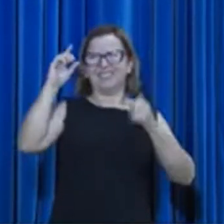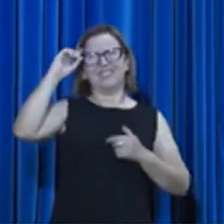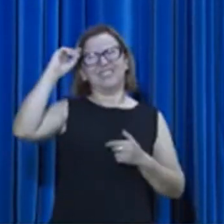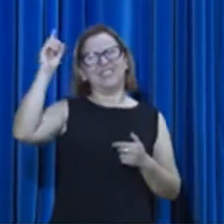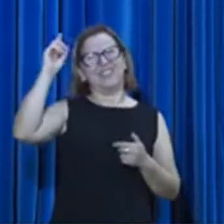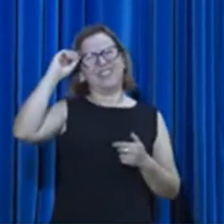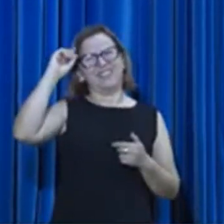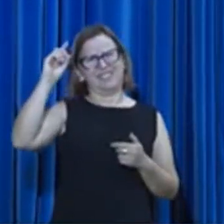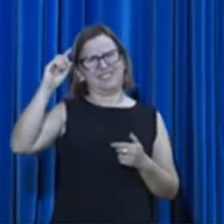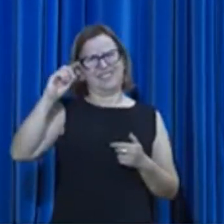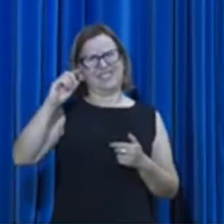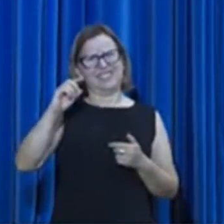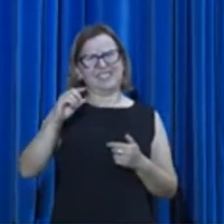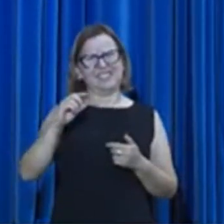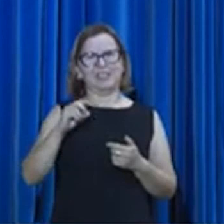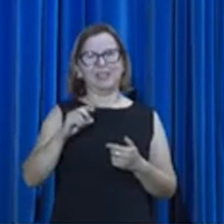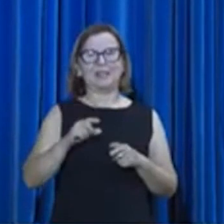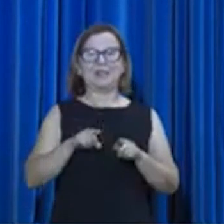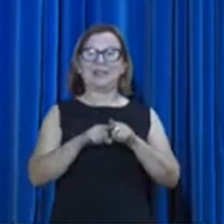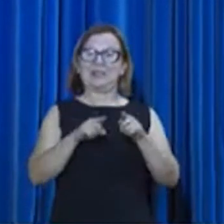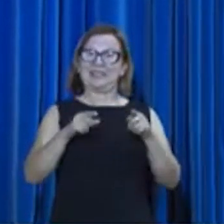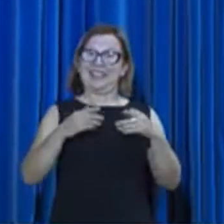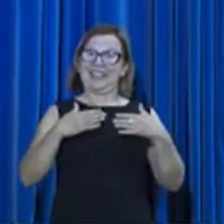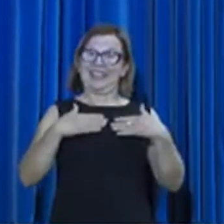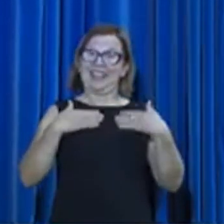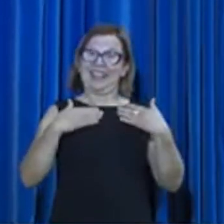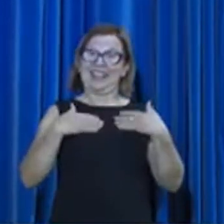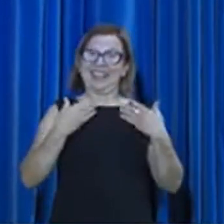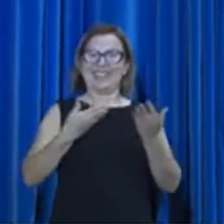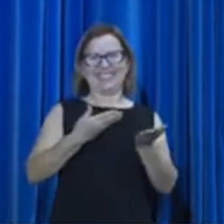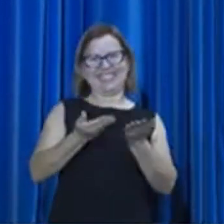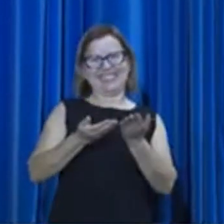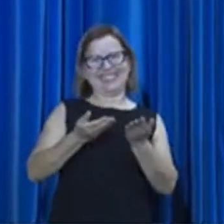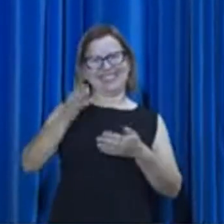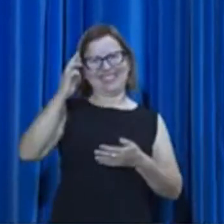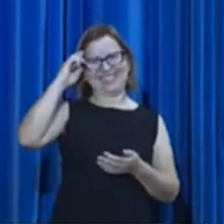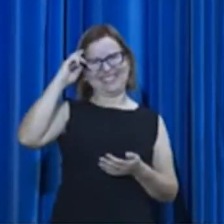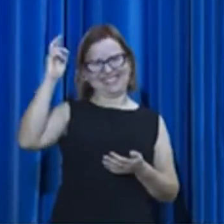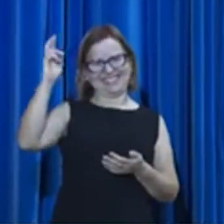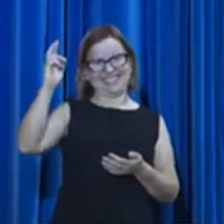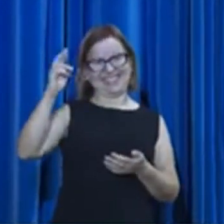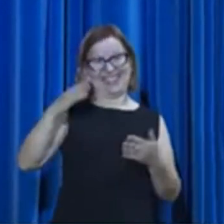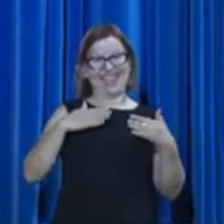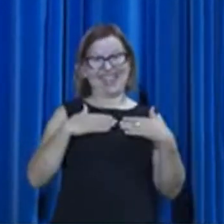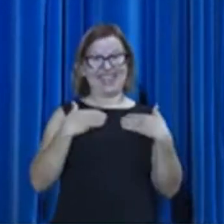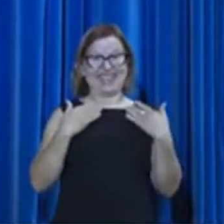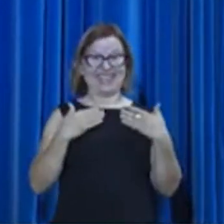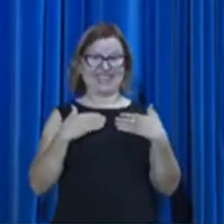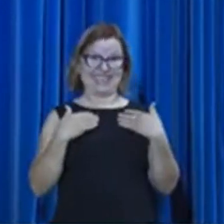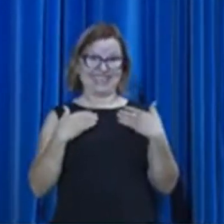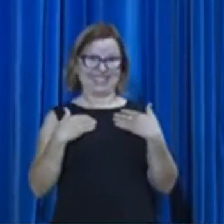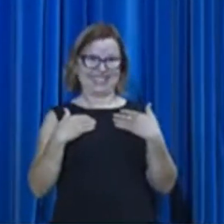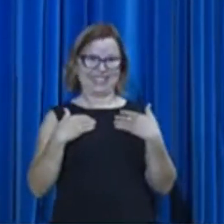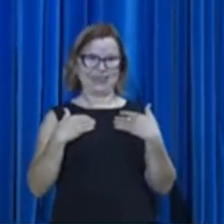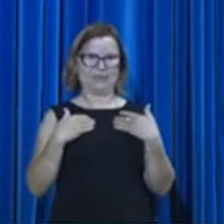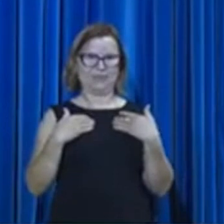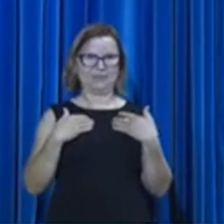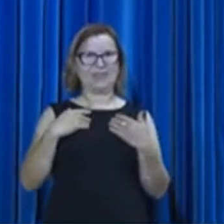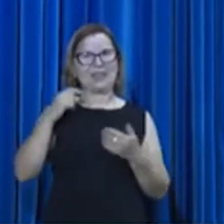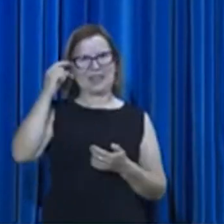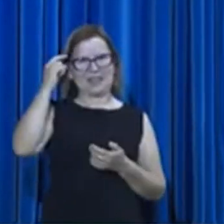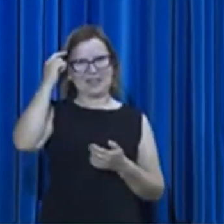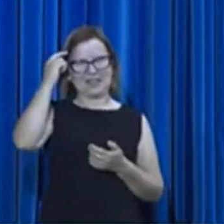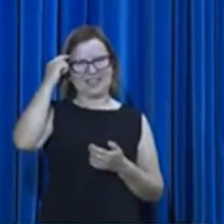semana. Mas é uma alegria tão grande servir lá ao Senhor. É uma alegria poder